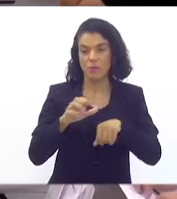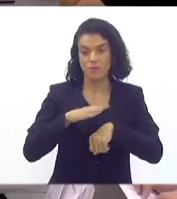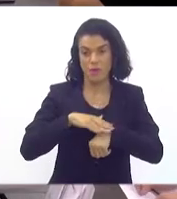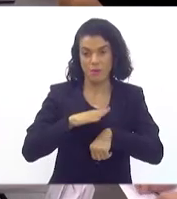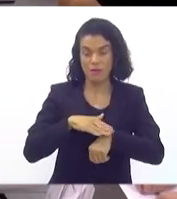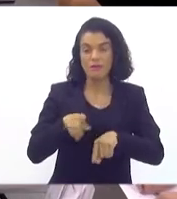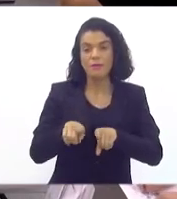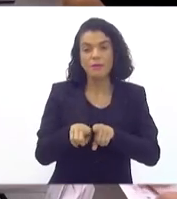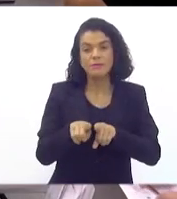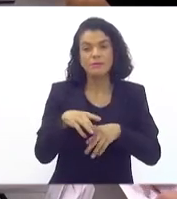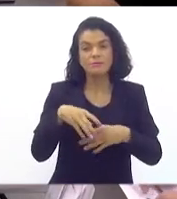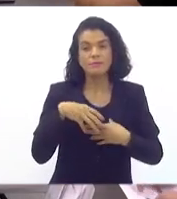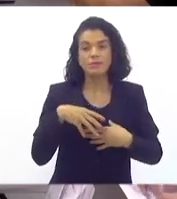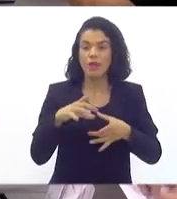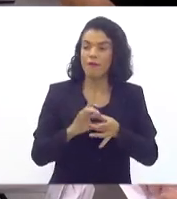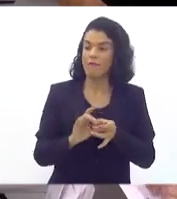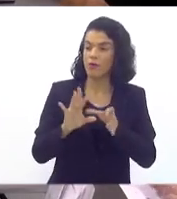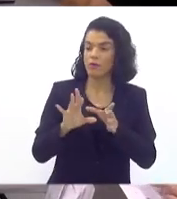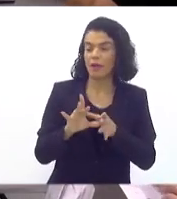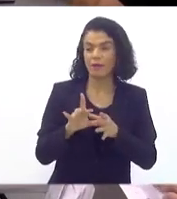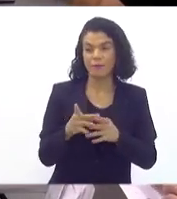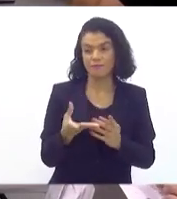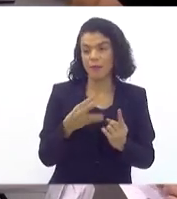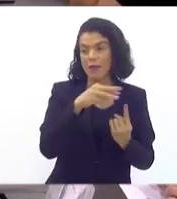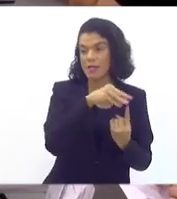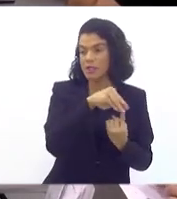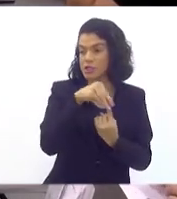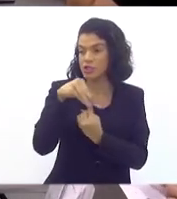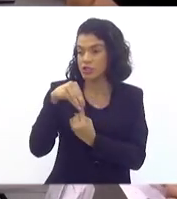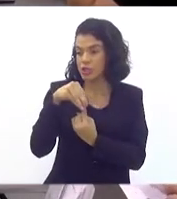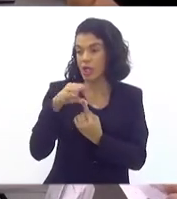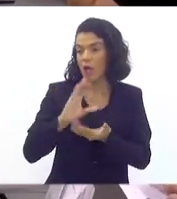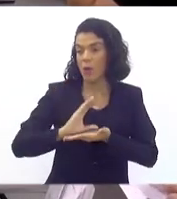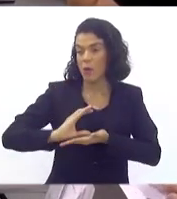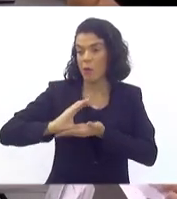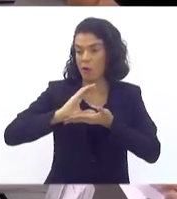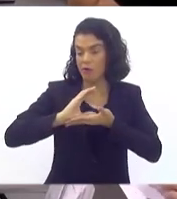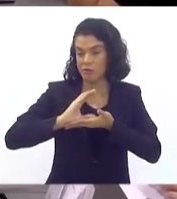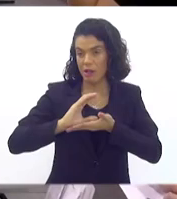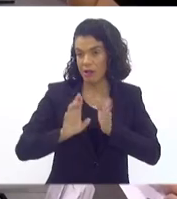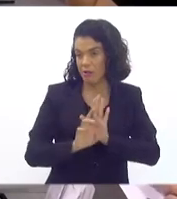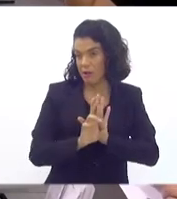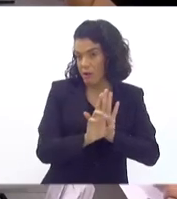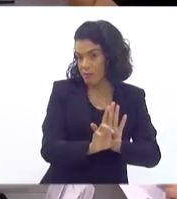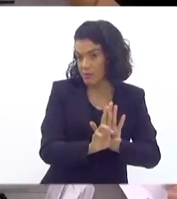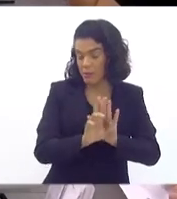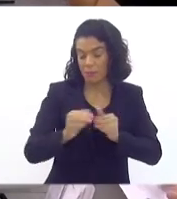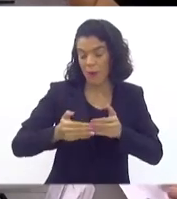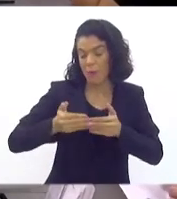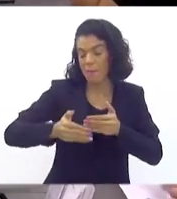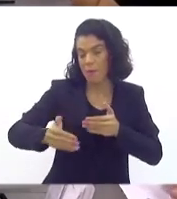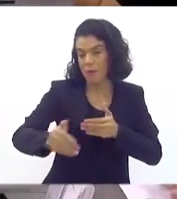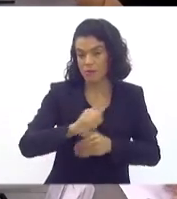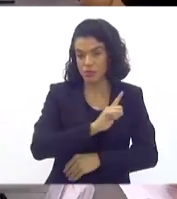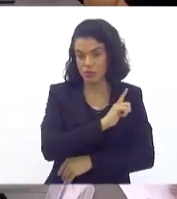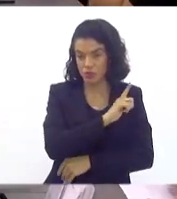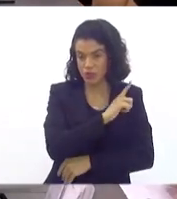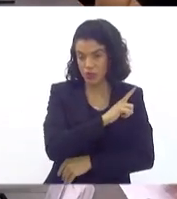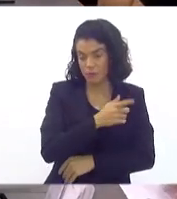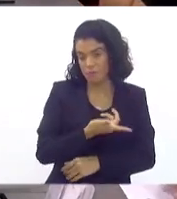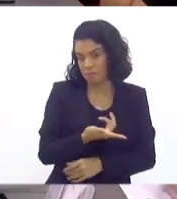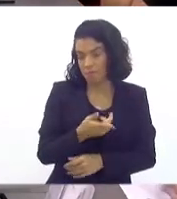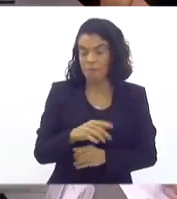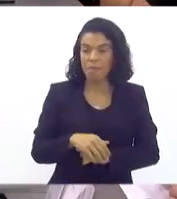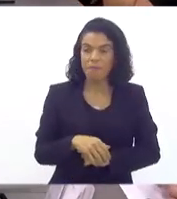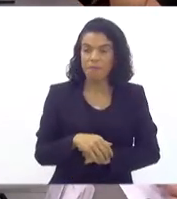se sentirem à vontade para indicar um conselheiro que o represente para uma próxima gestão será um